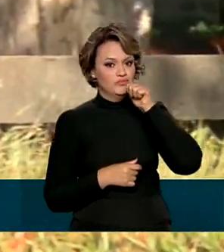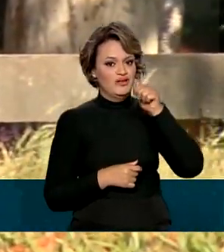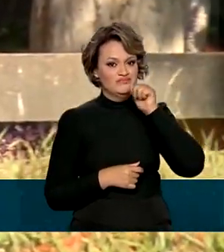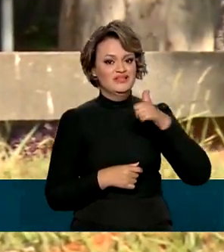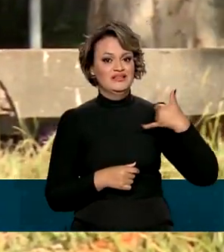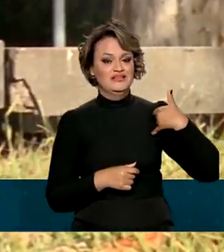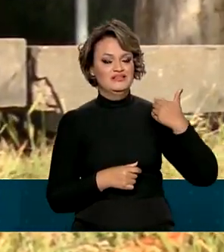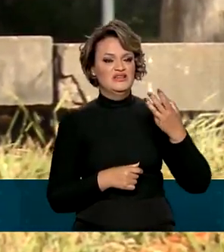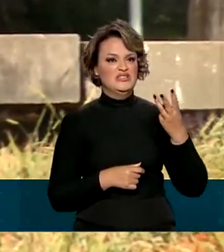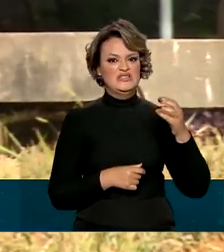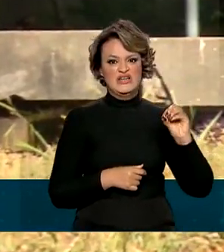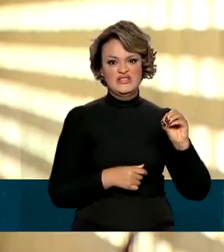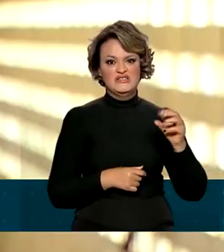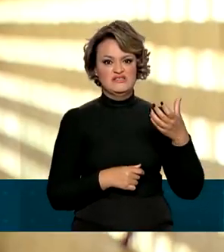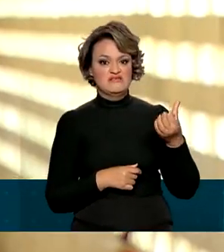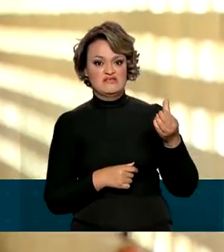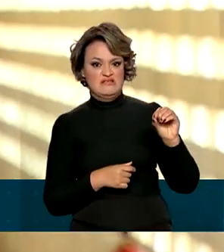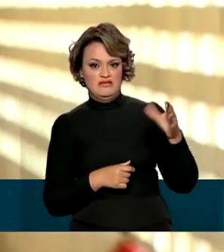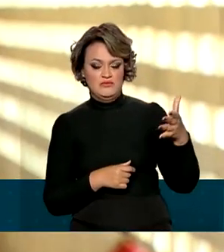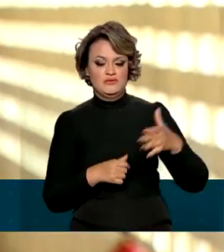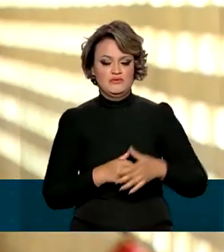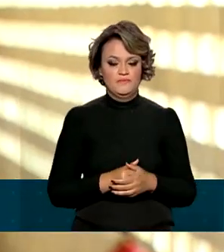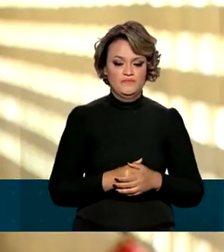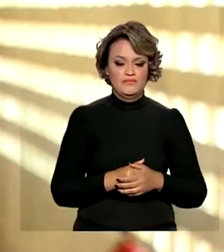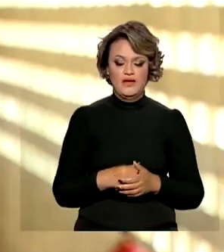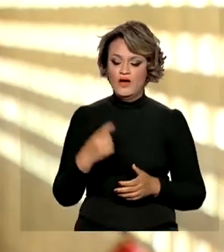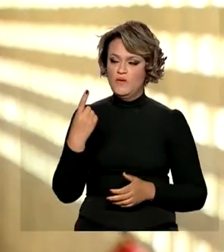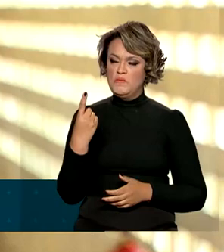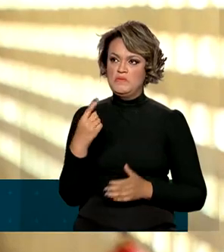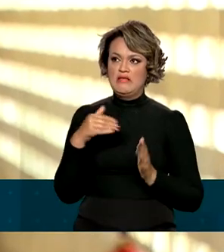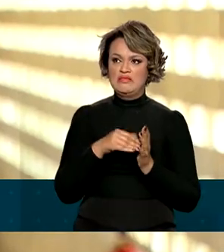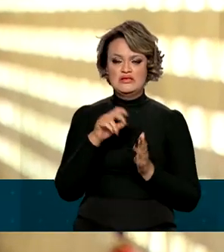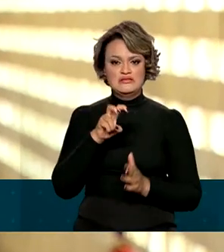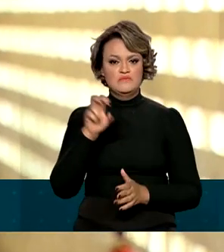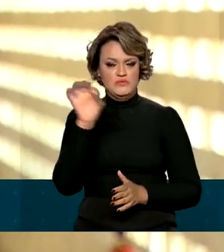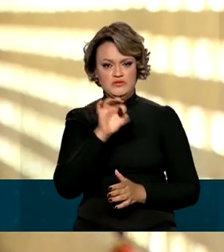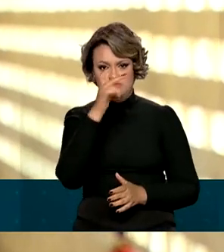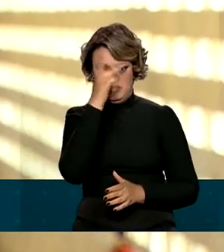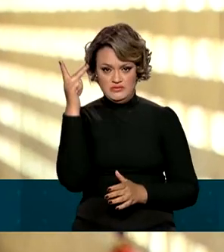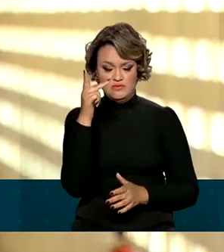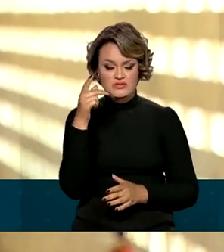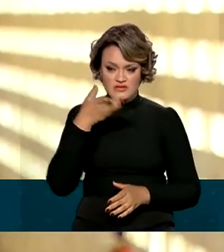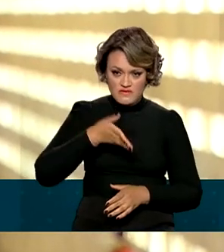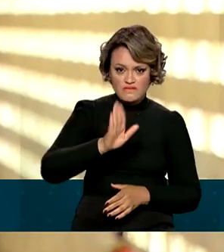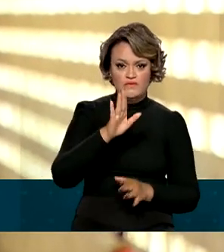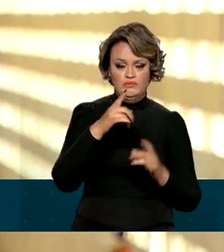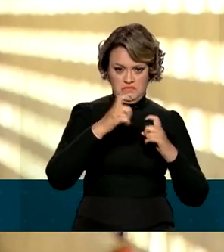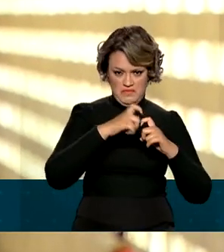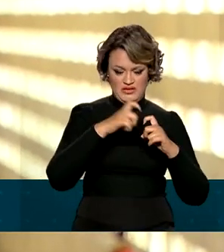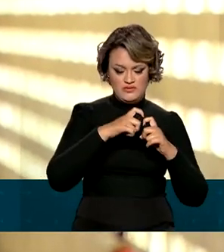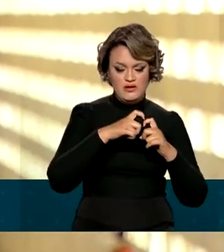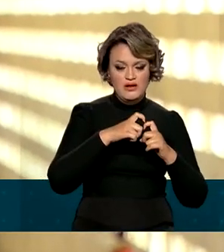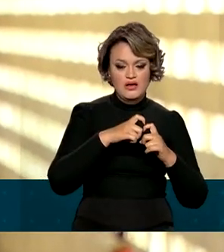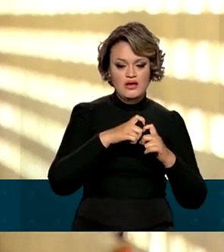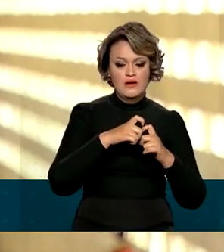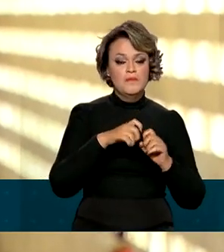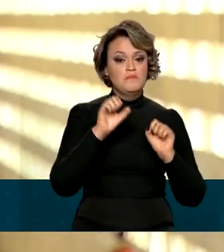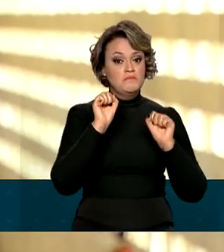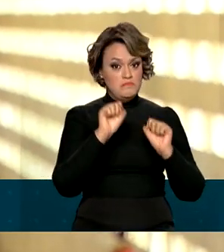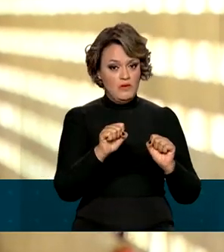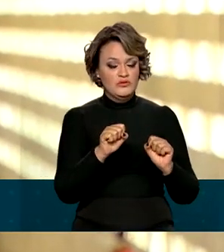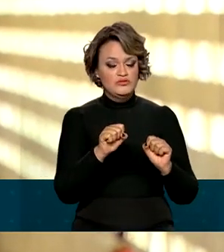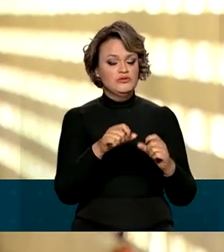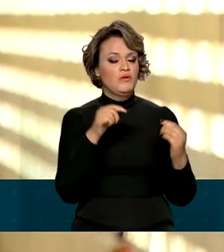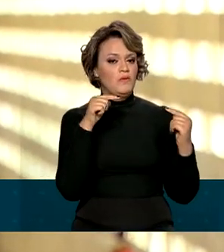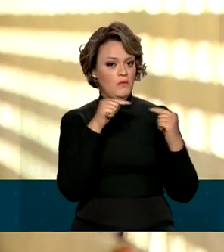30 e 60 anos de 1 a 5 porcento dos pacientes em geral que vão consultório de clínica médica podem